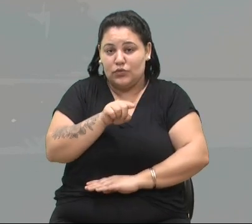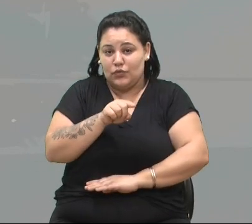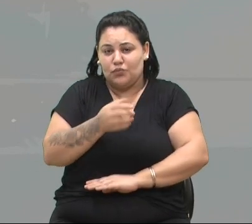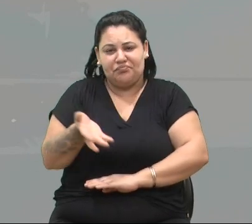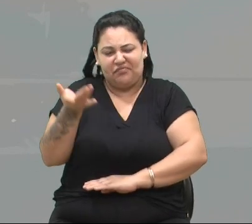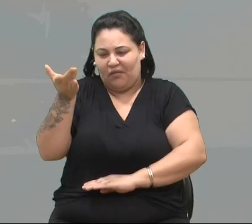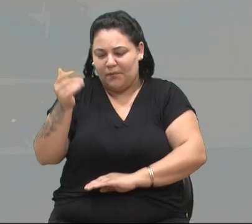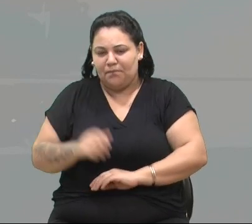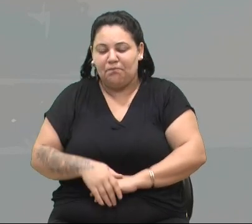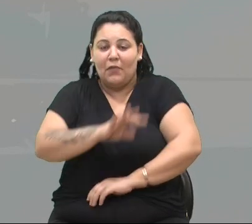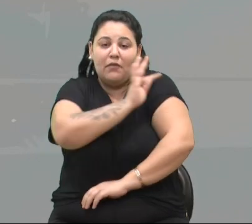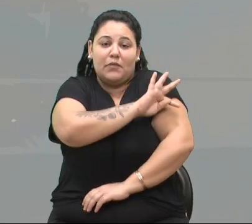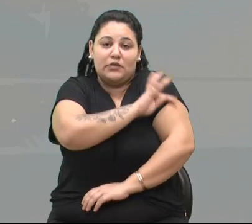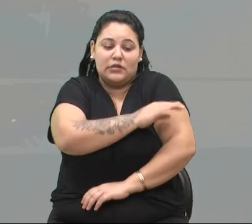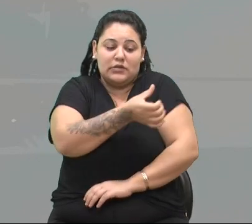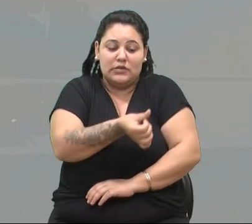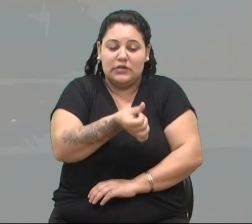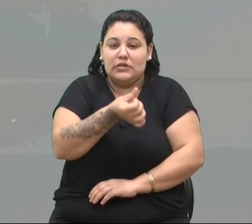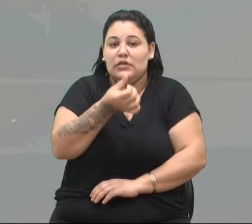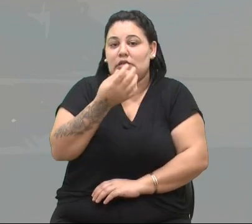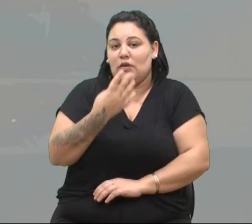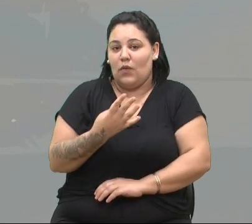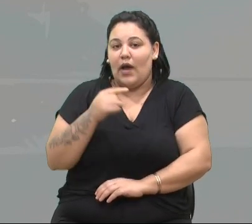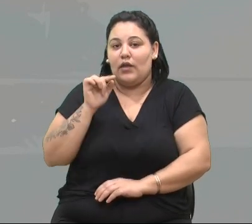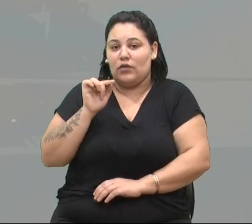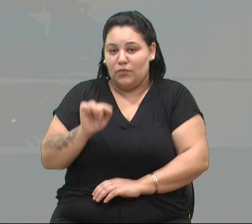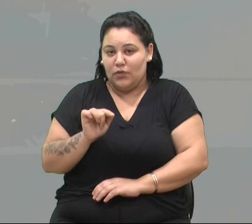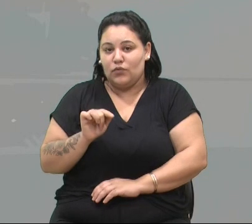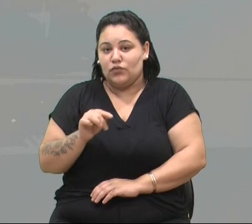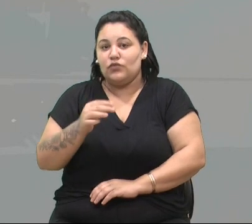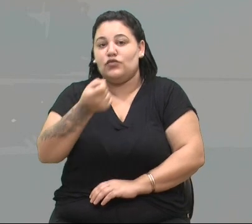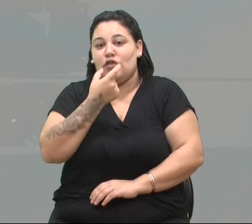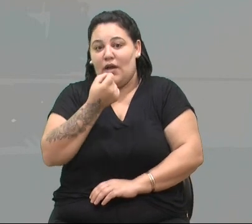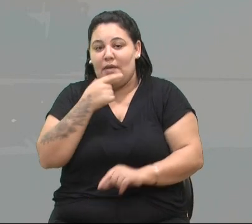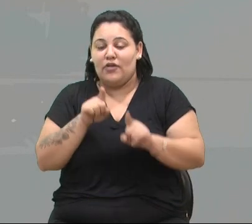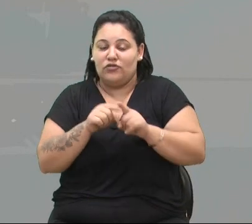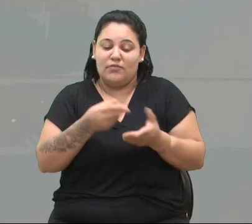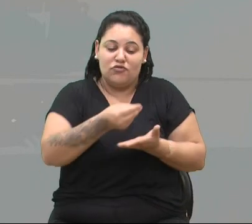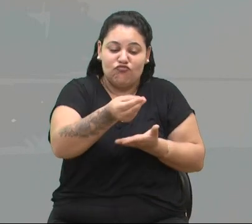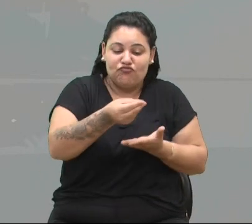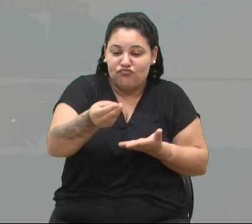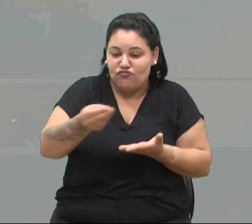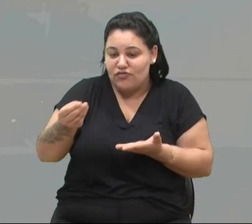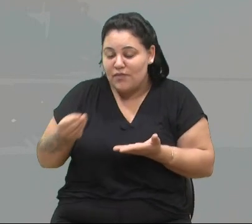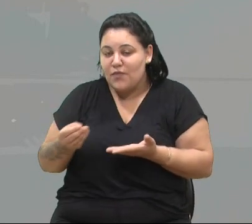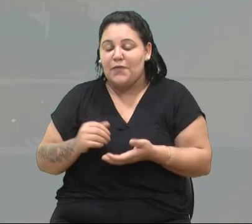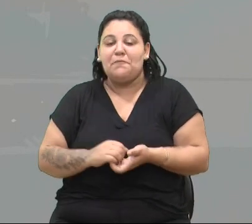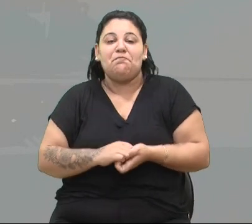farmacêutica, 64 milhões de unidades de medicamentos distribuídos.